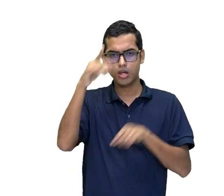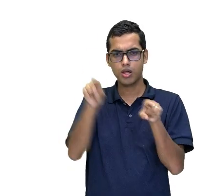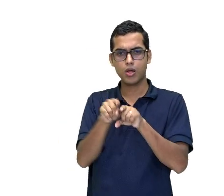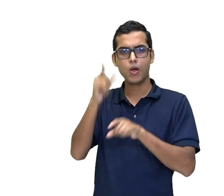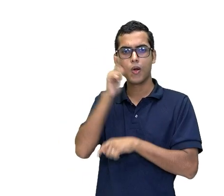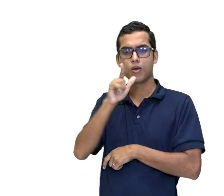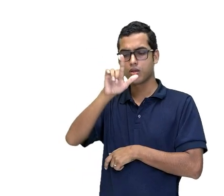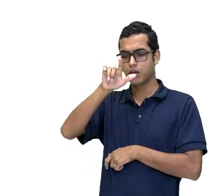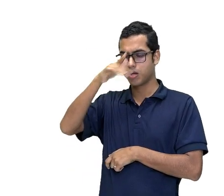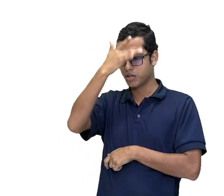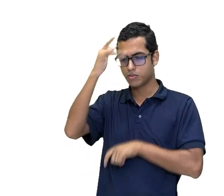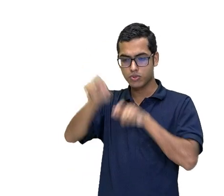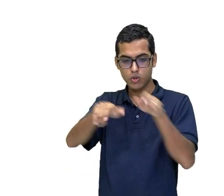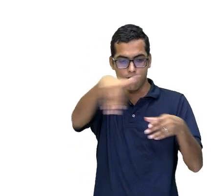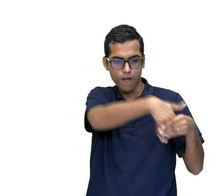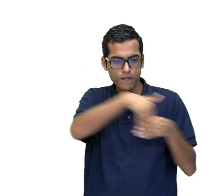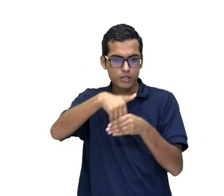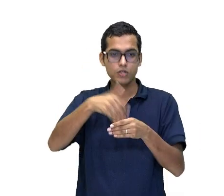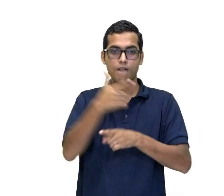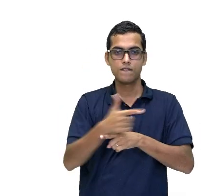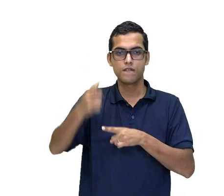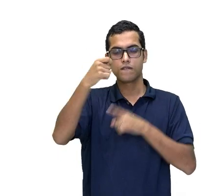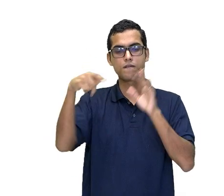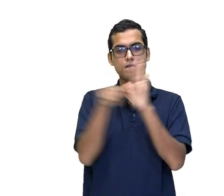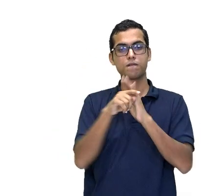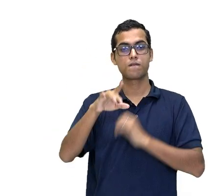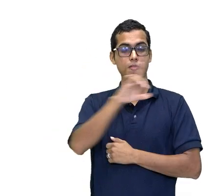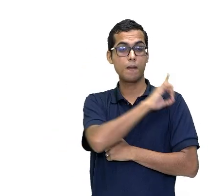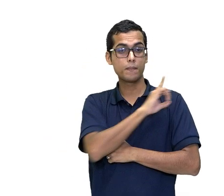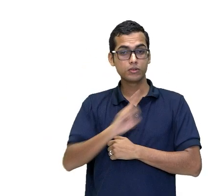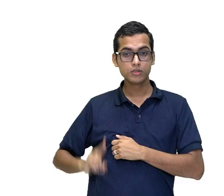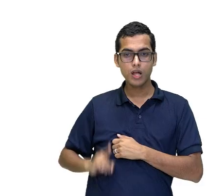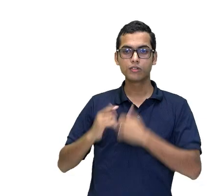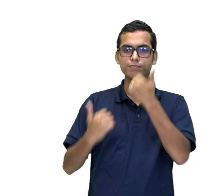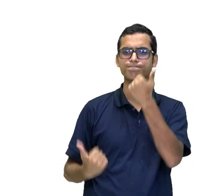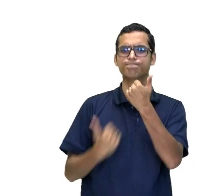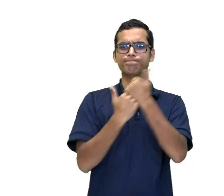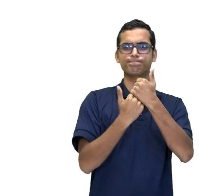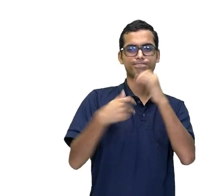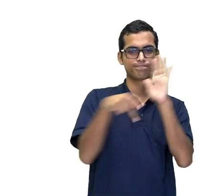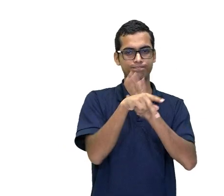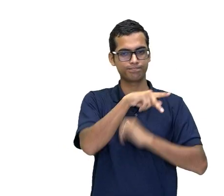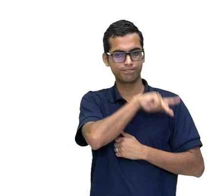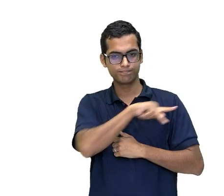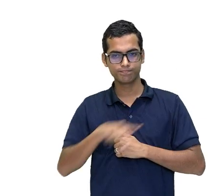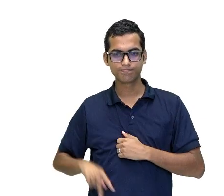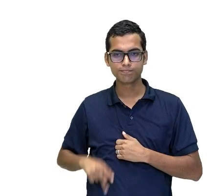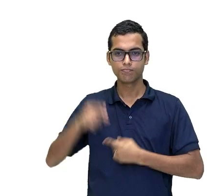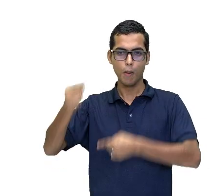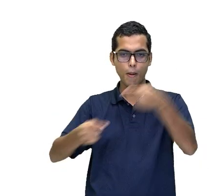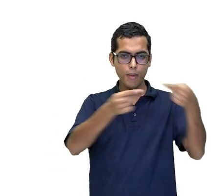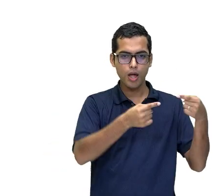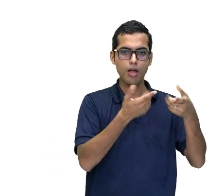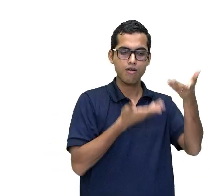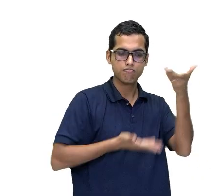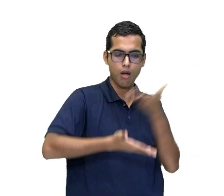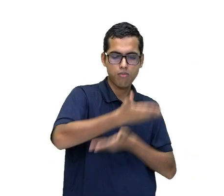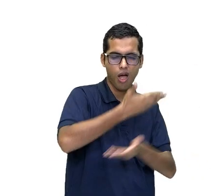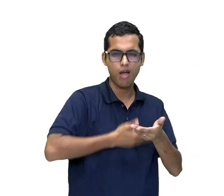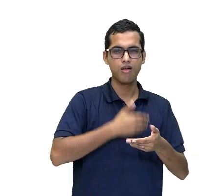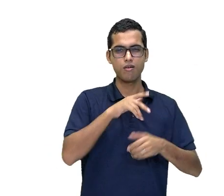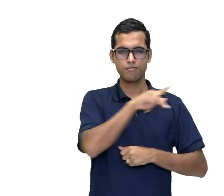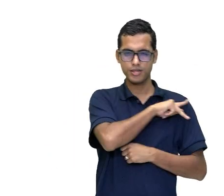que apoiariam o presidente na tomada de decisões. E essa troca de favores, esse toma lá da cá, né, que naquela época